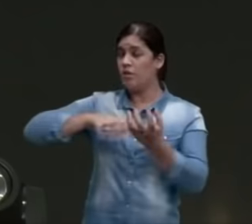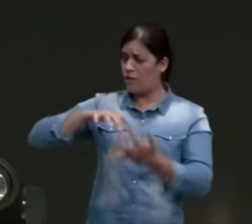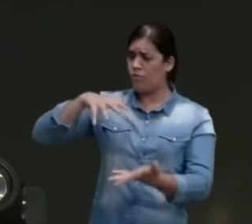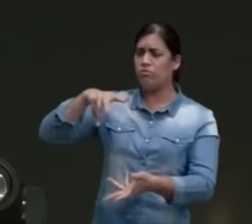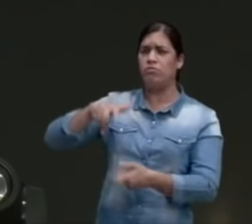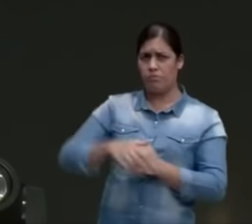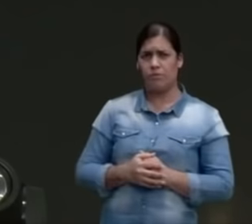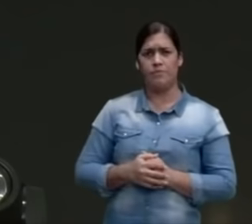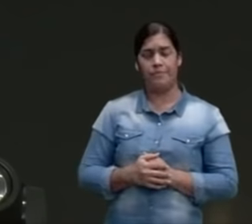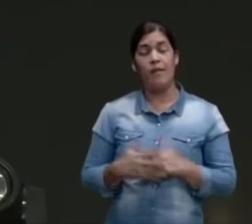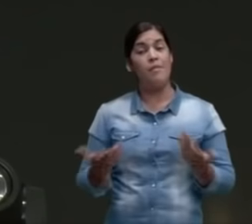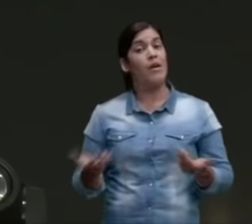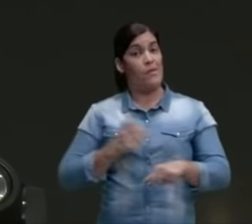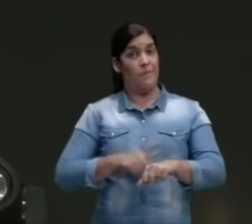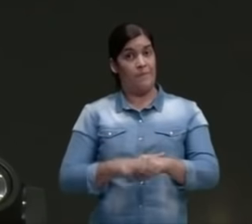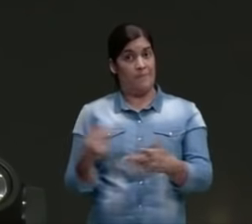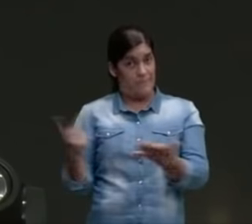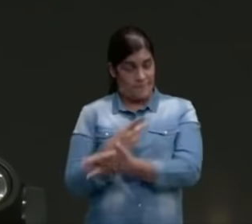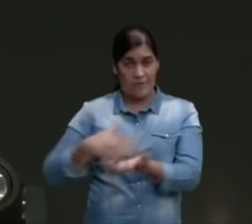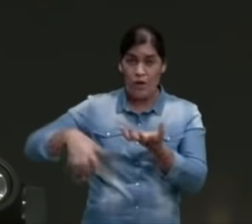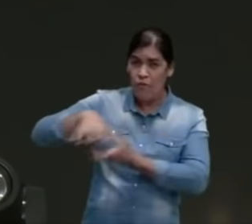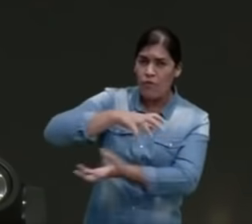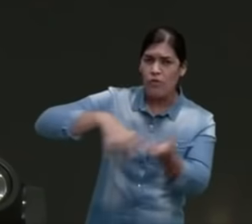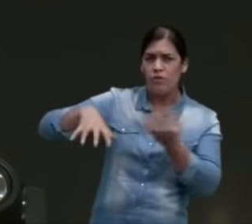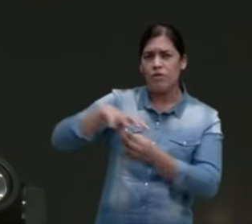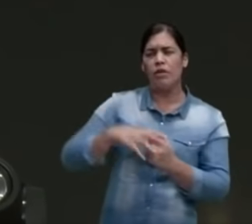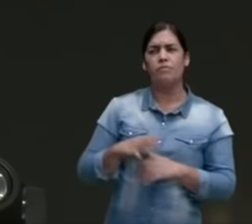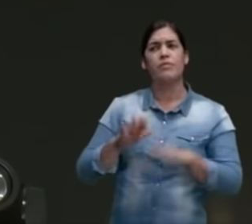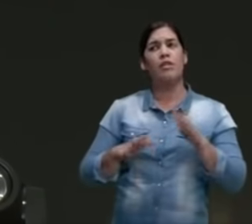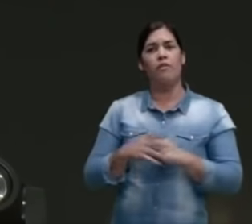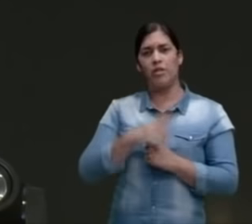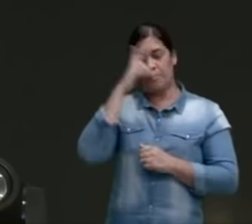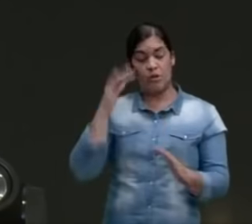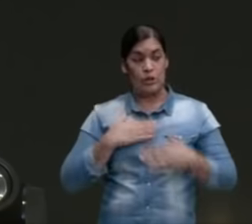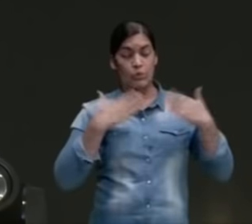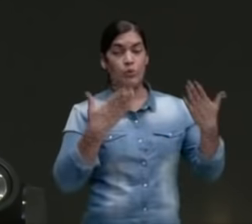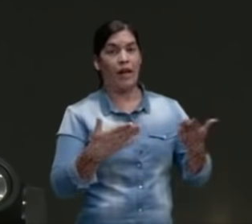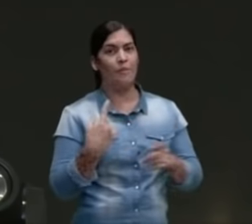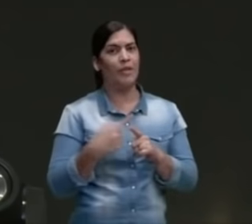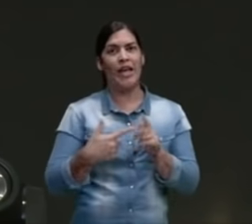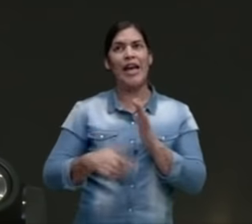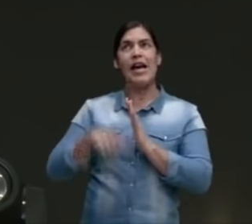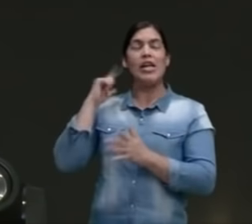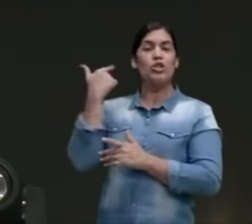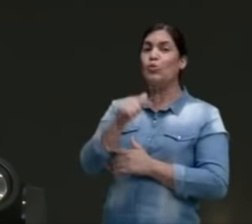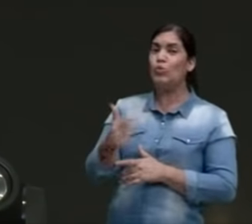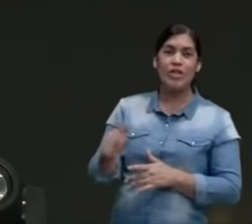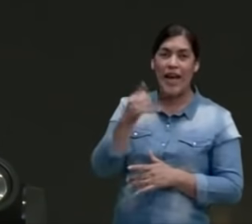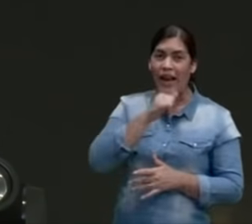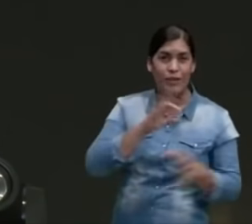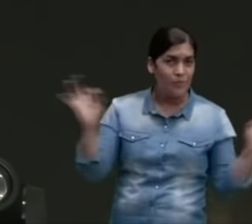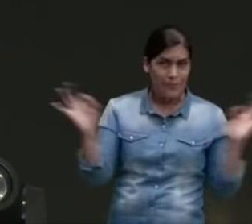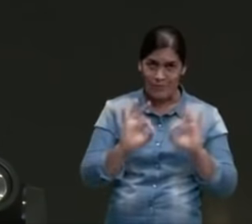que quando houve essa revolução, talvez eles se assustassem, porque antes não tinha eletrodoméstico,